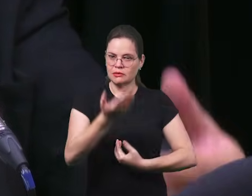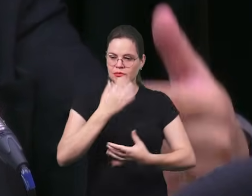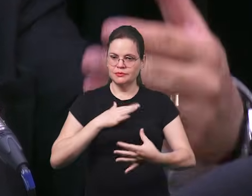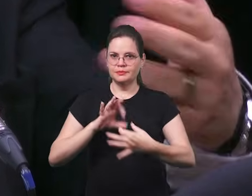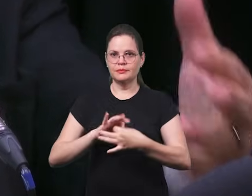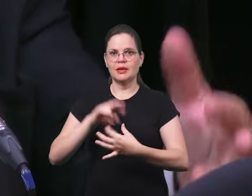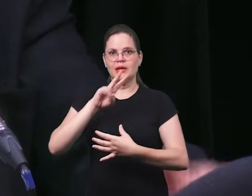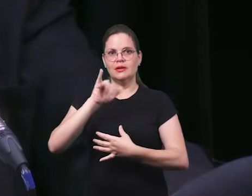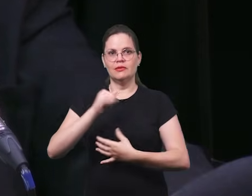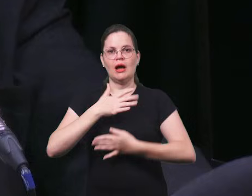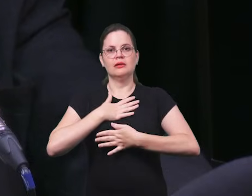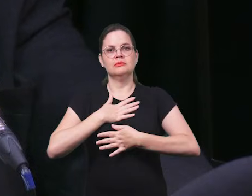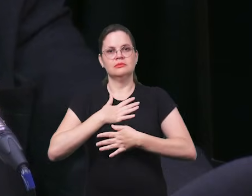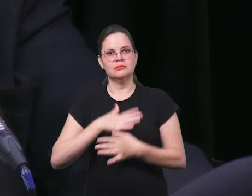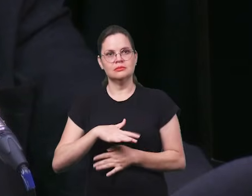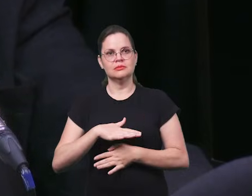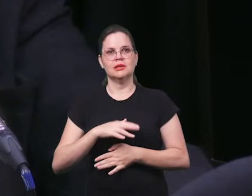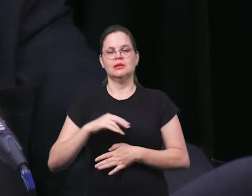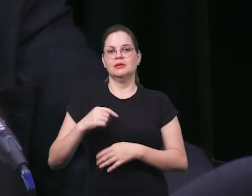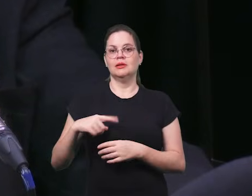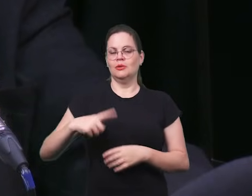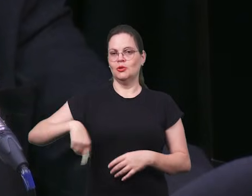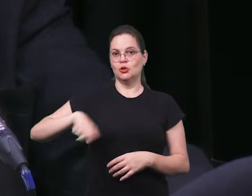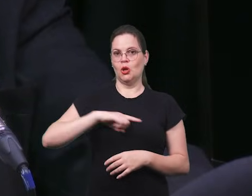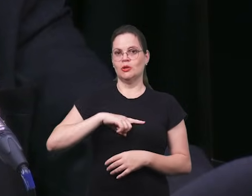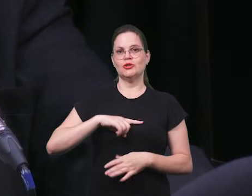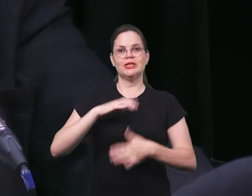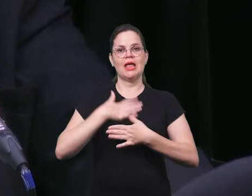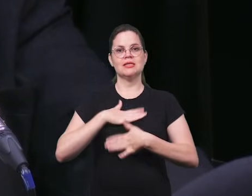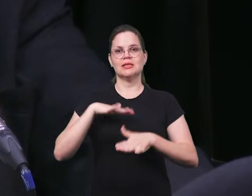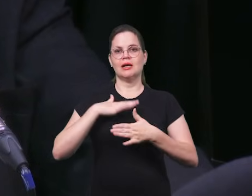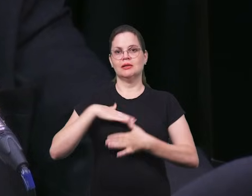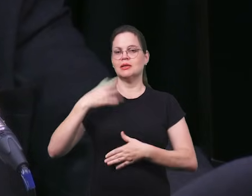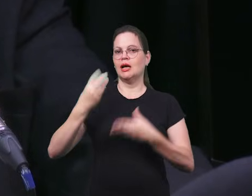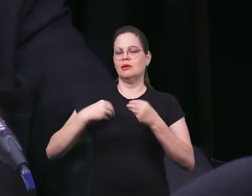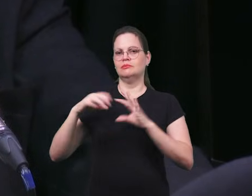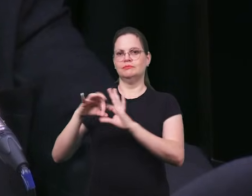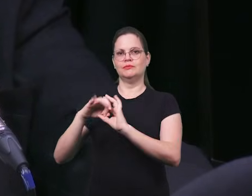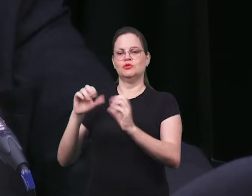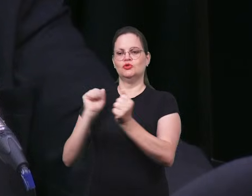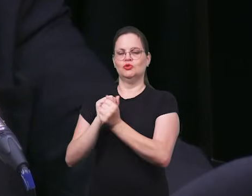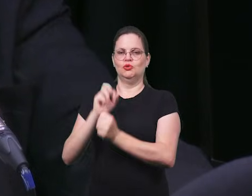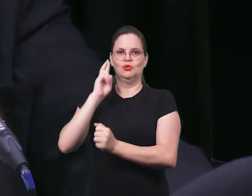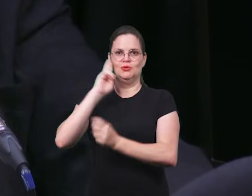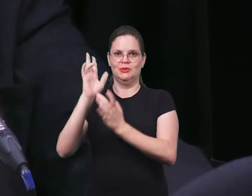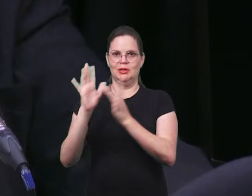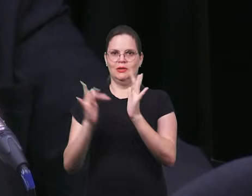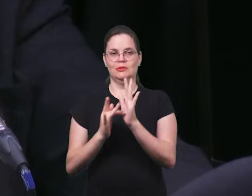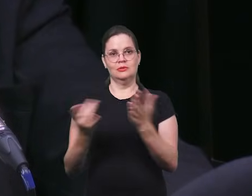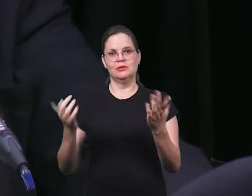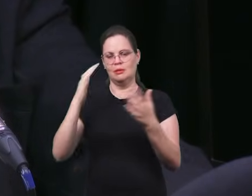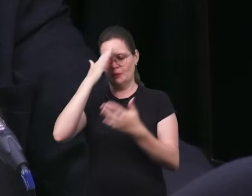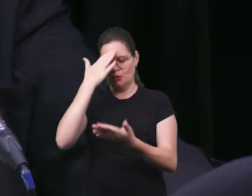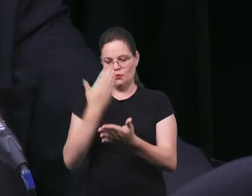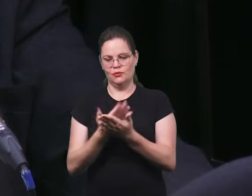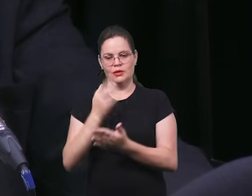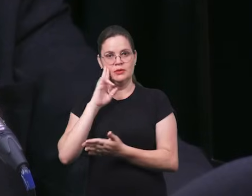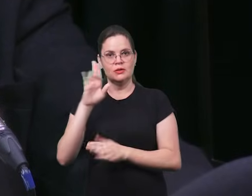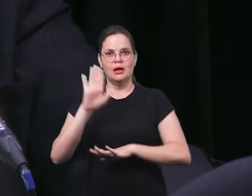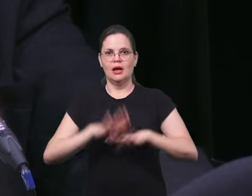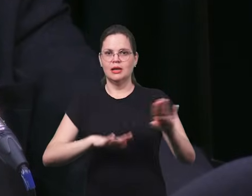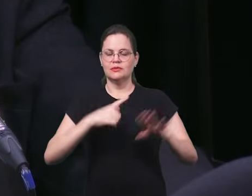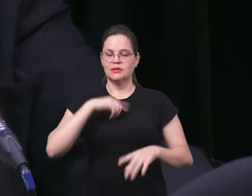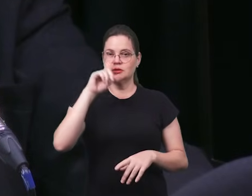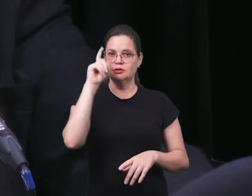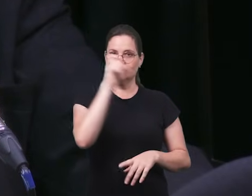encontrareis descanso, né? Então, o nosso descanso é o Senhor Jesus. Então, descansar no Senhor, às vezes,